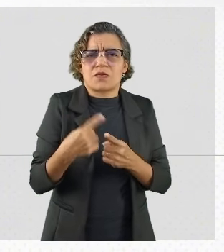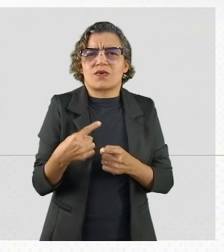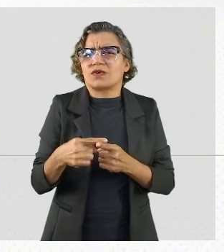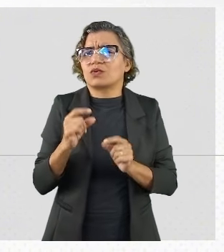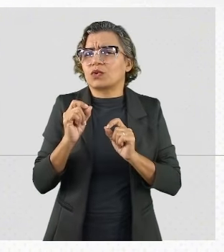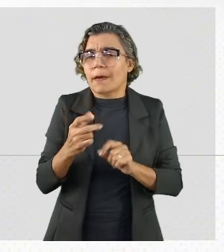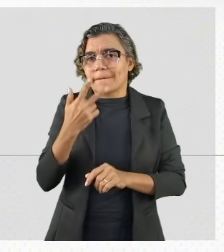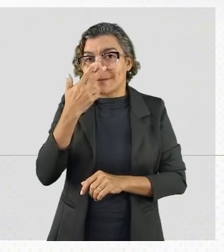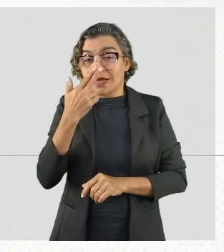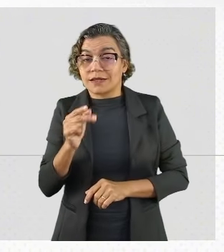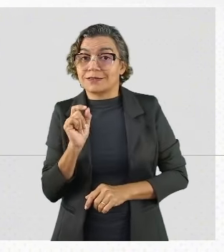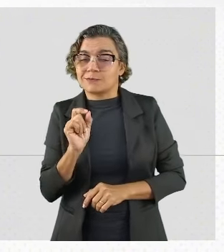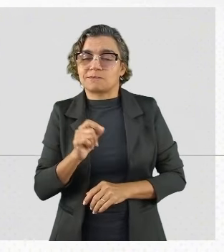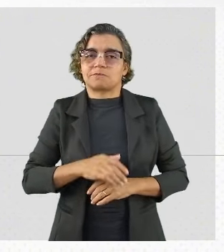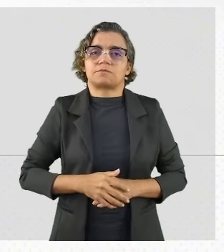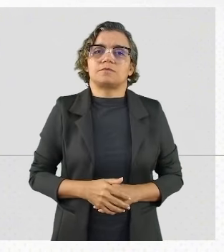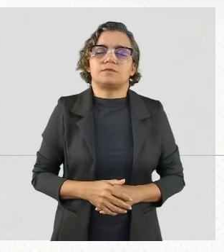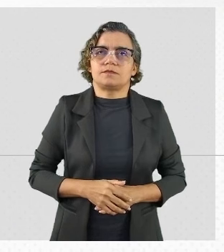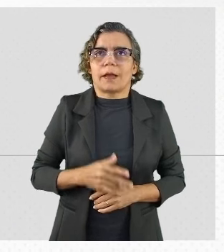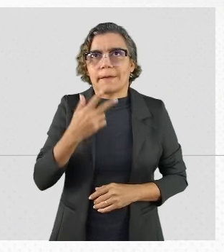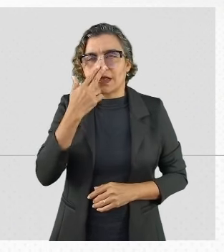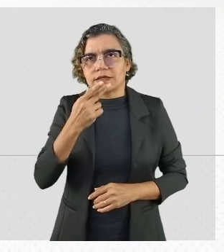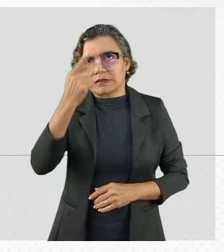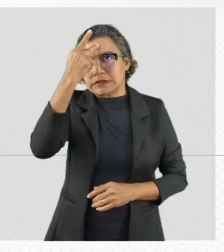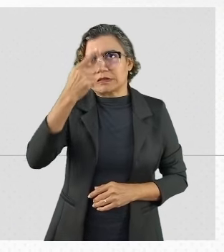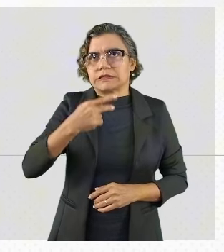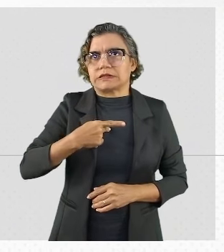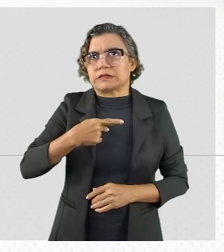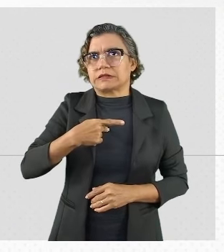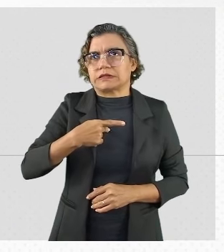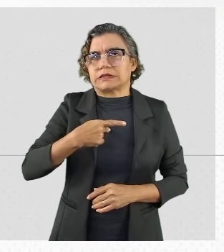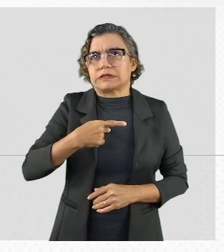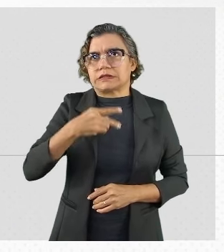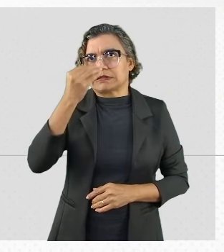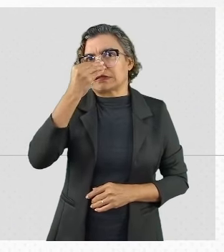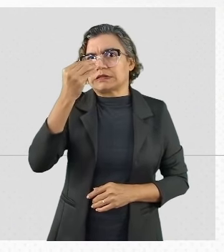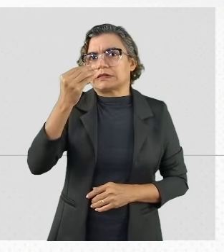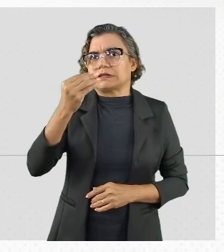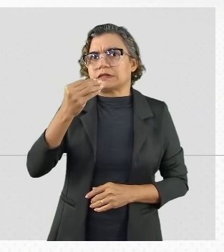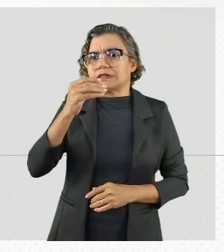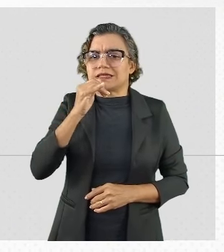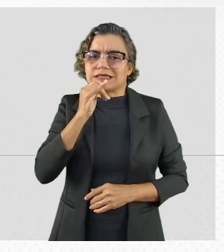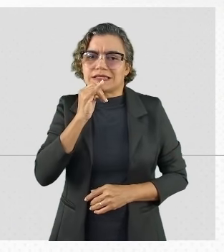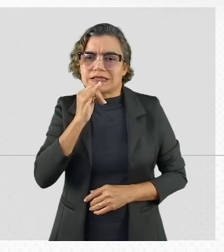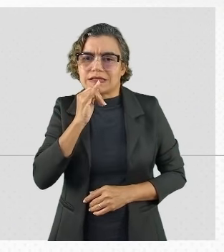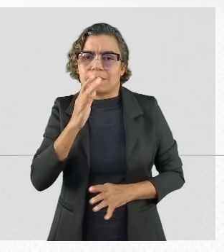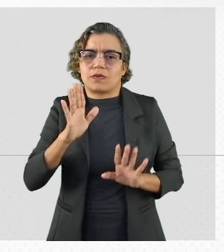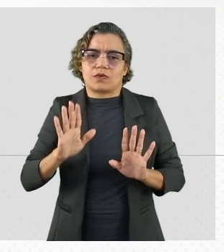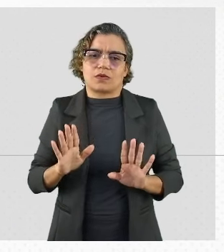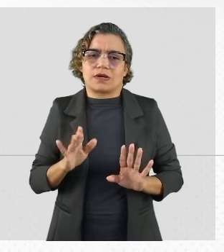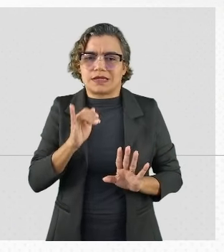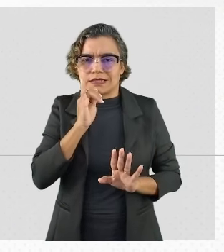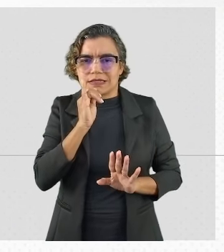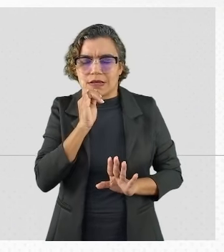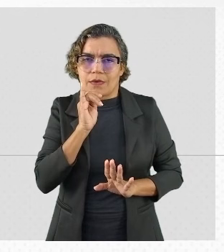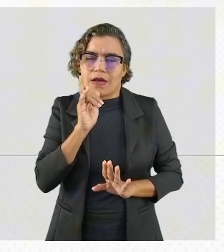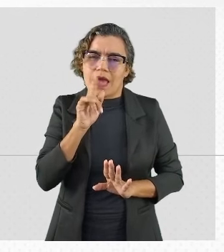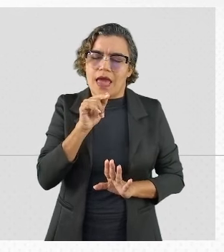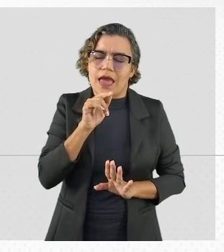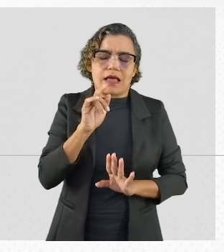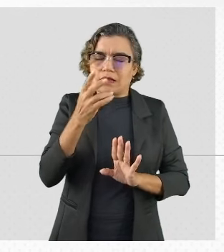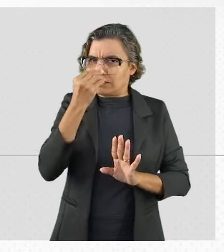recusar é assim mesmo, né? Uma resposta superficial. É assim mesmo, é o que todo mundo diz, é o que todo mundo